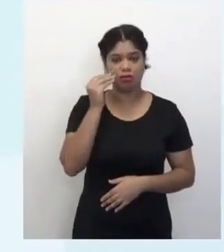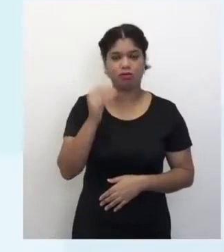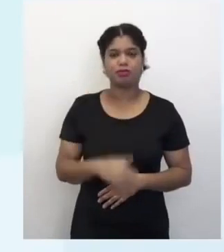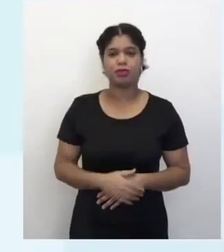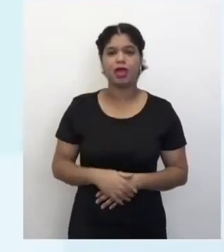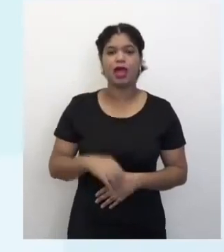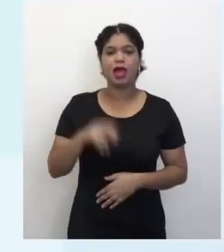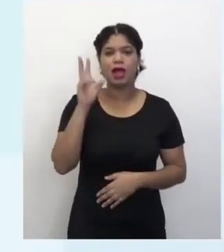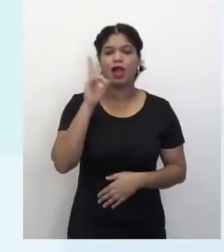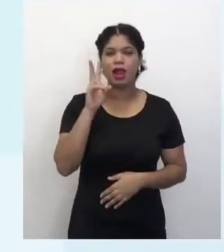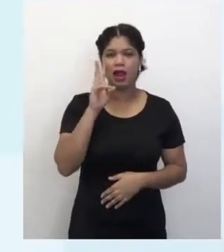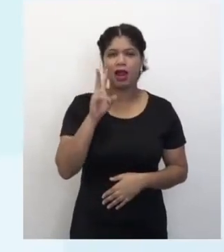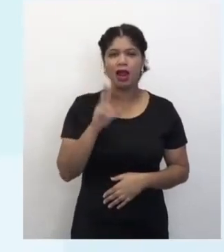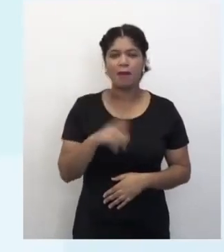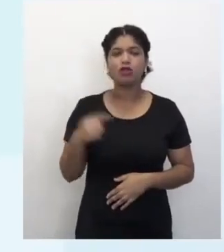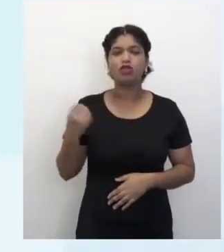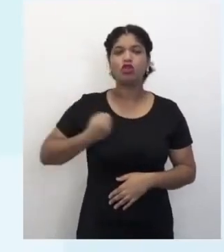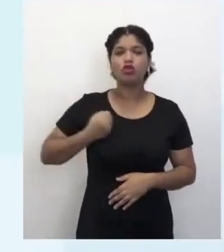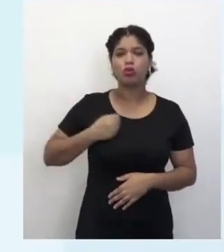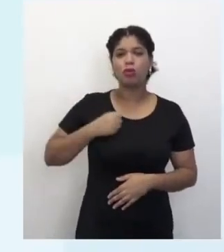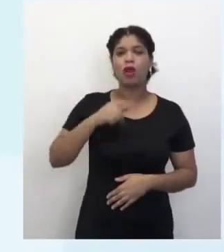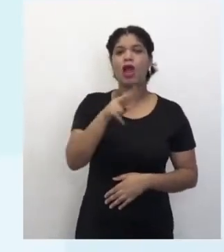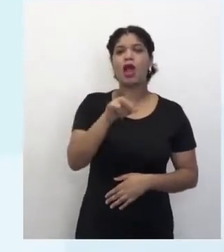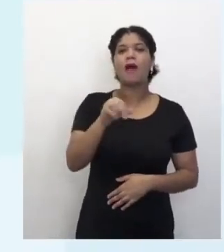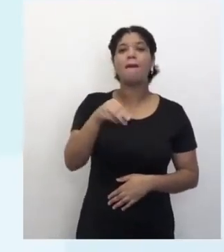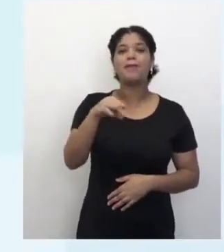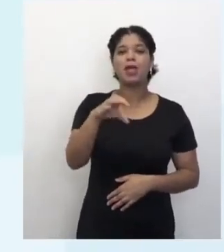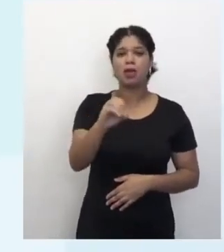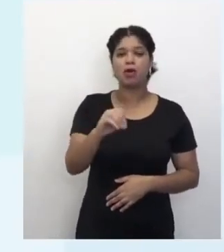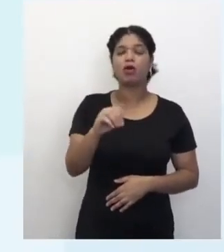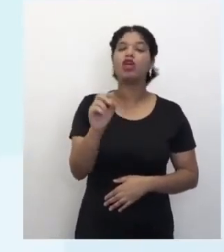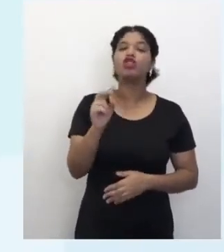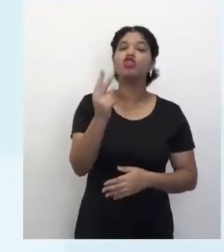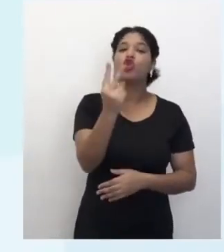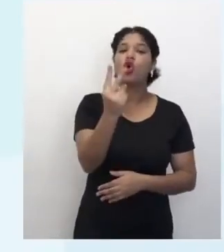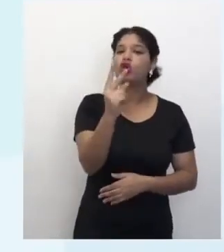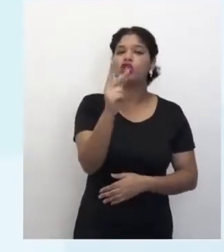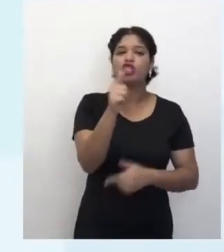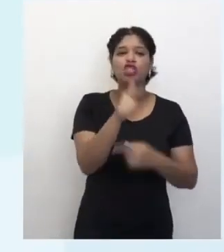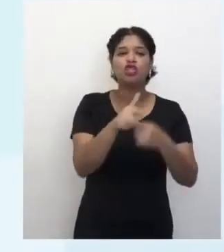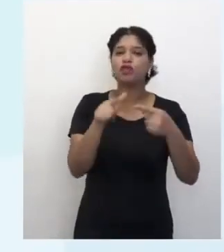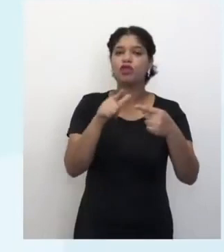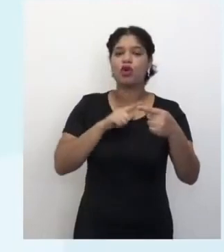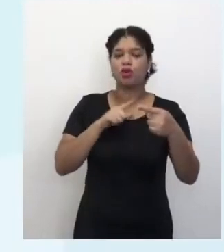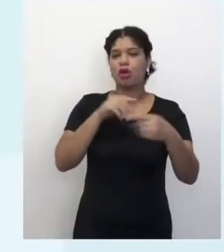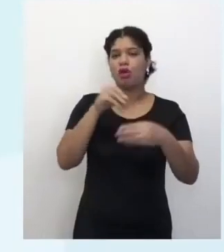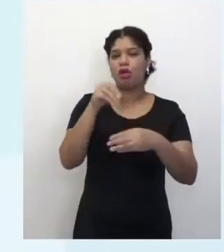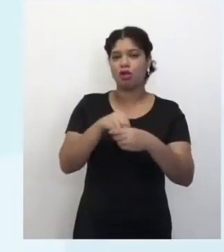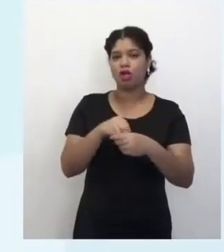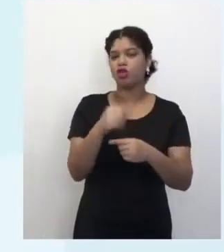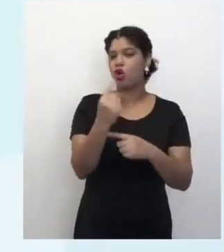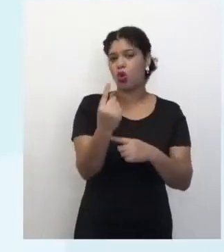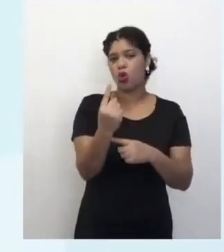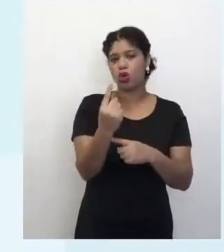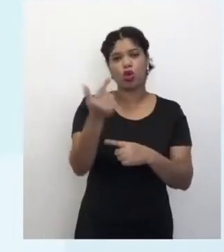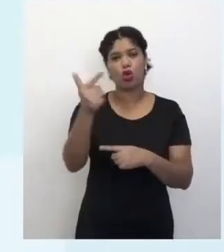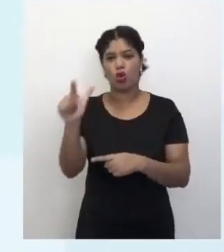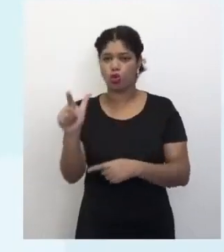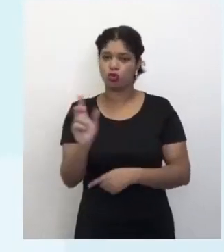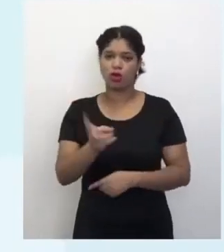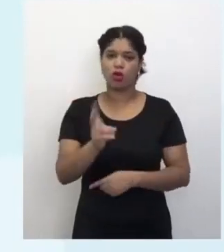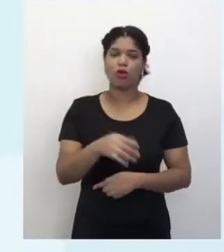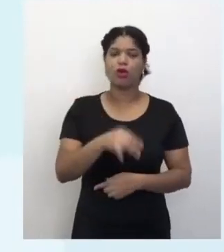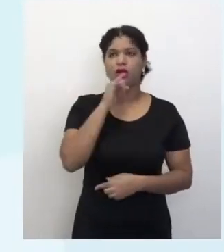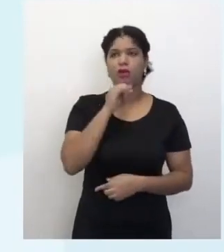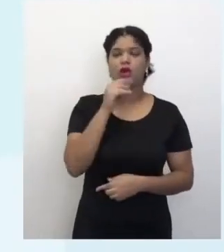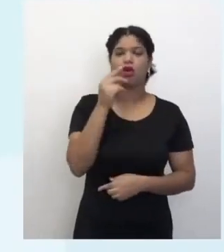dos primos? Os primos são aqueles números que só tem 2 divisores, né? Ele só está na tabuada dele? É o 1 e ele mesmo. Então, é o 2,